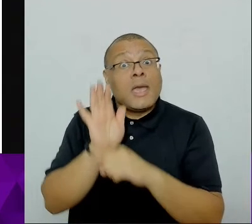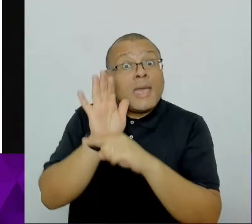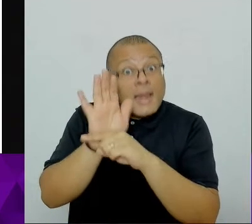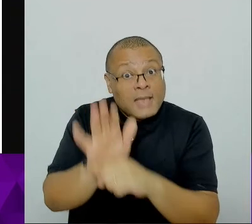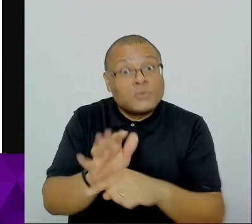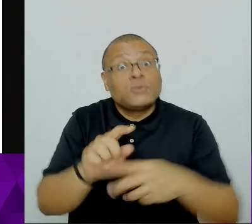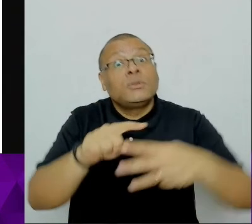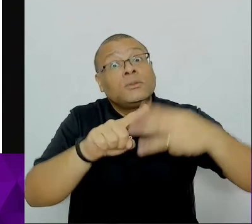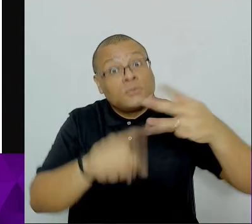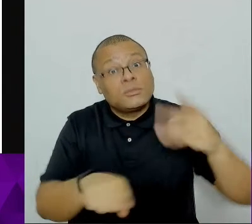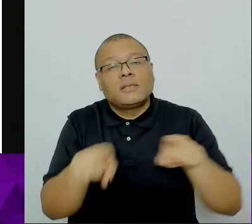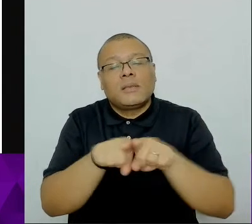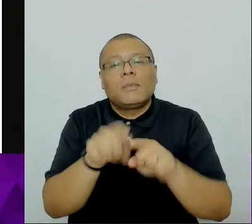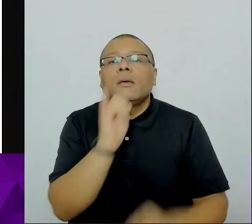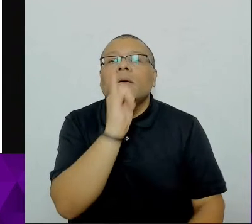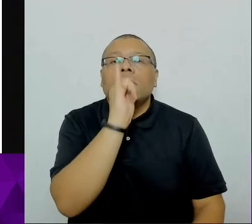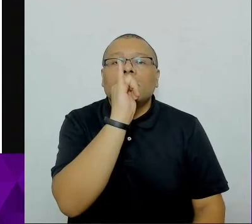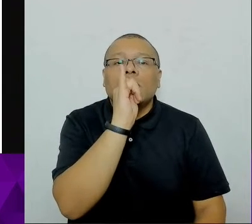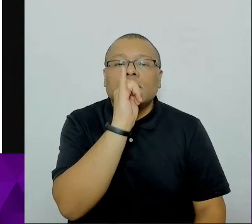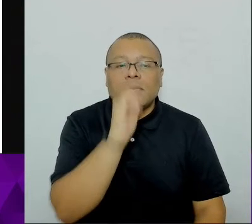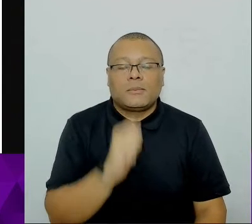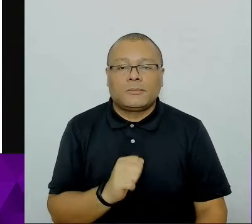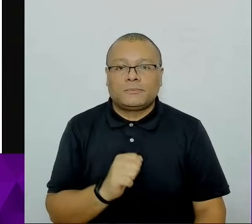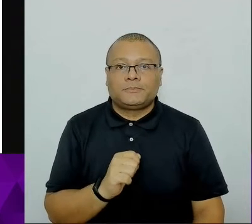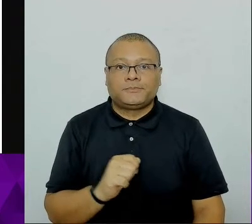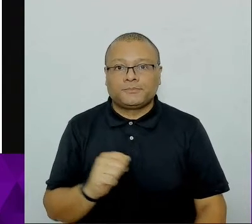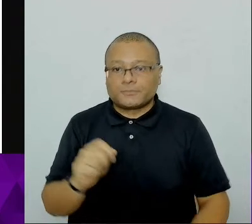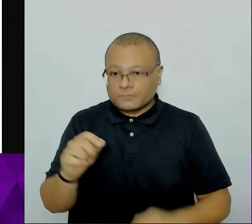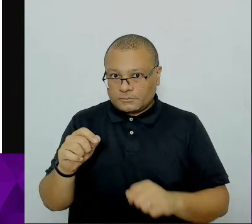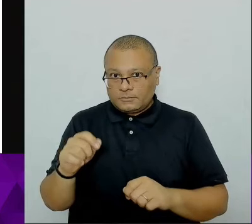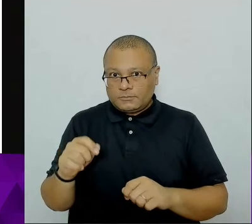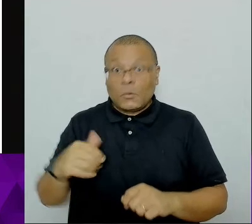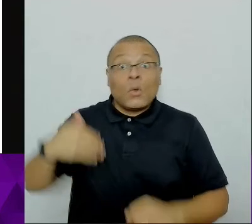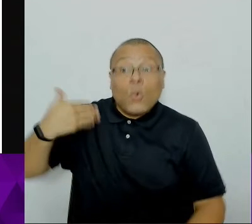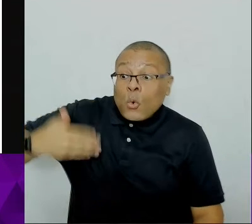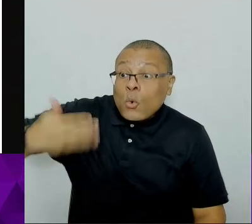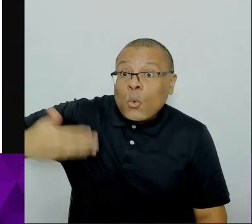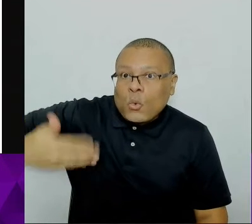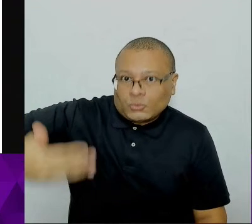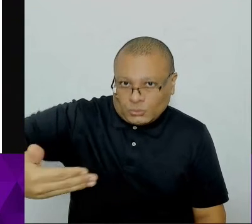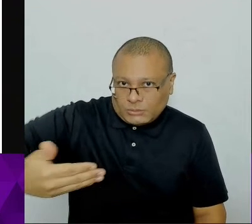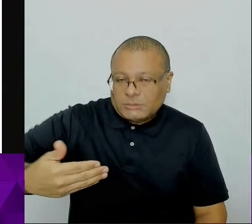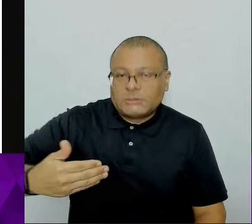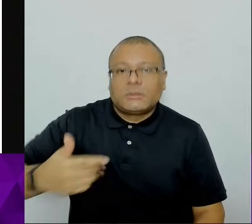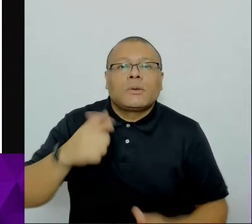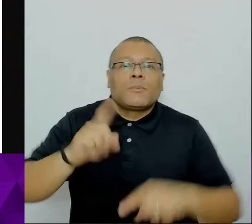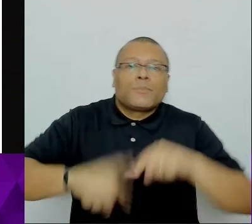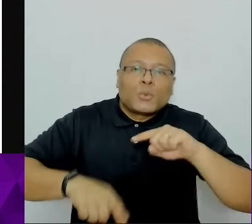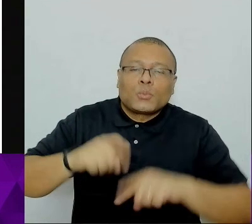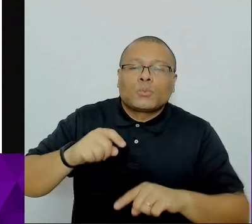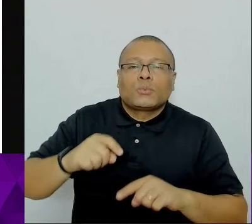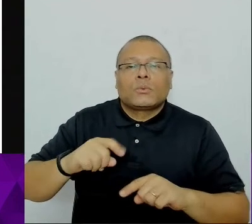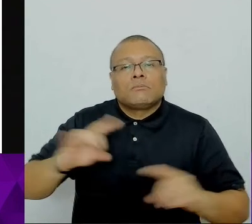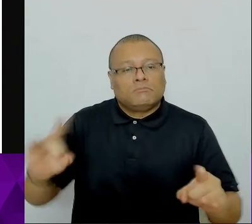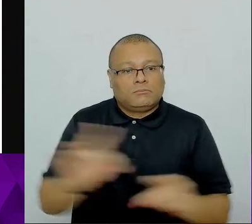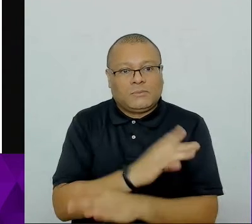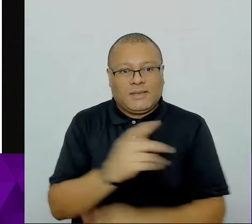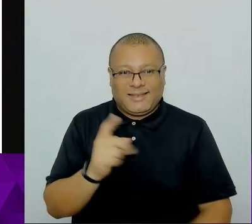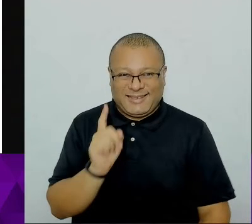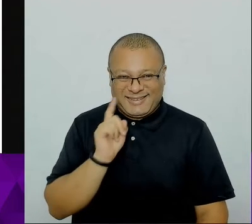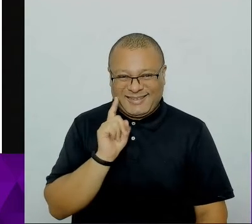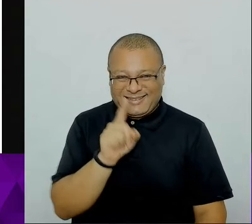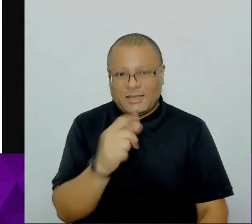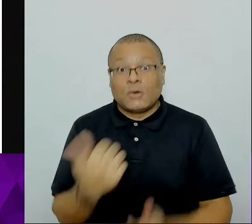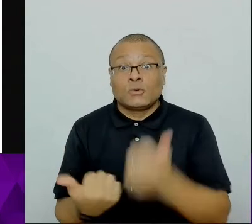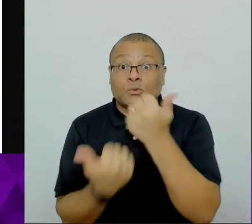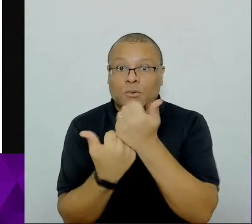pontos. Por exemplo, quando a gente fala de entrega contínua, a gente tem um dos projetos open source que a Red Hat suporta é